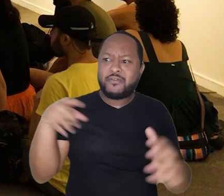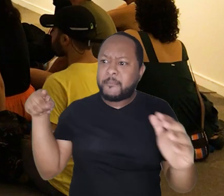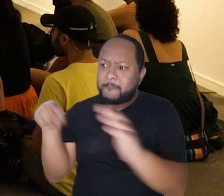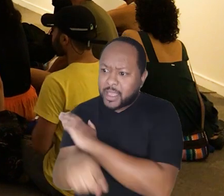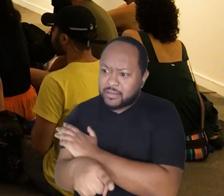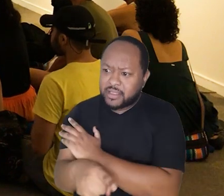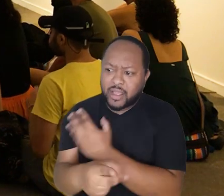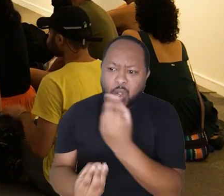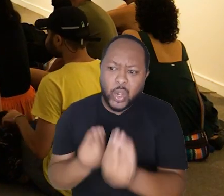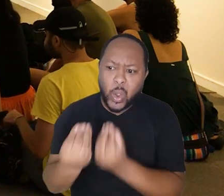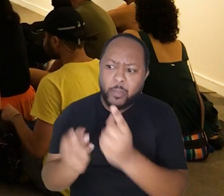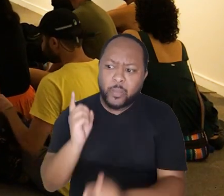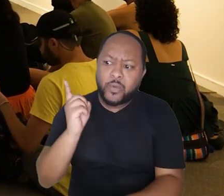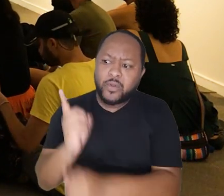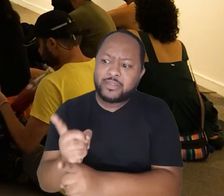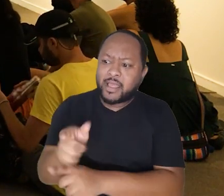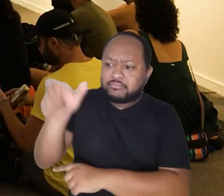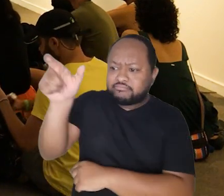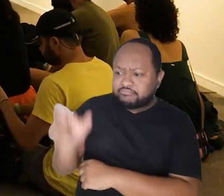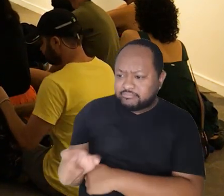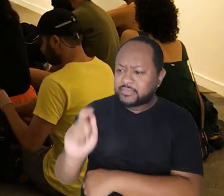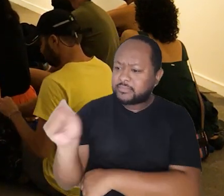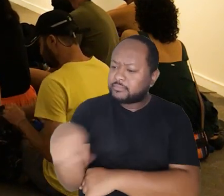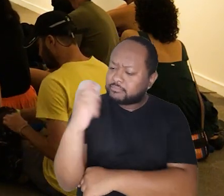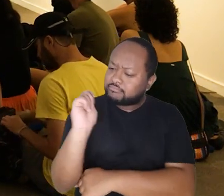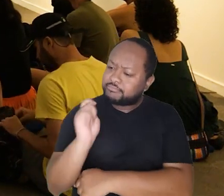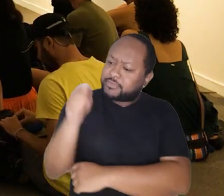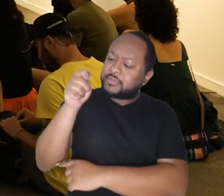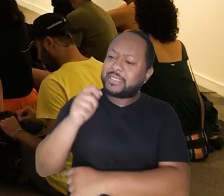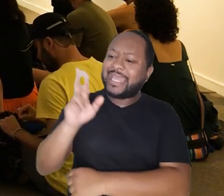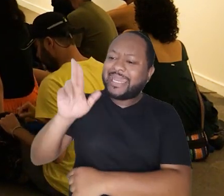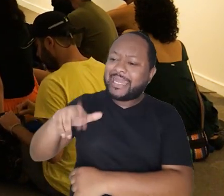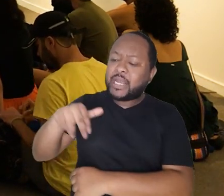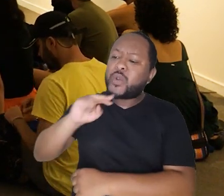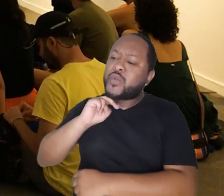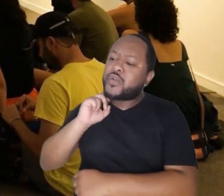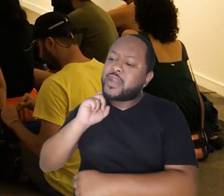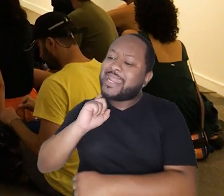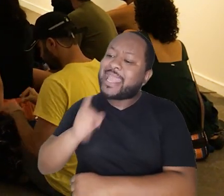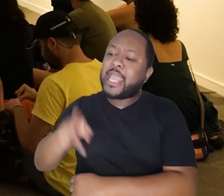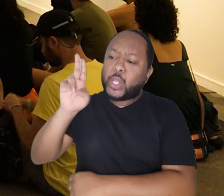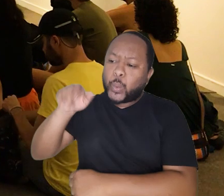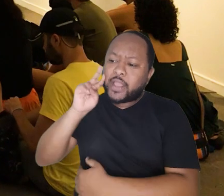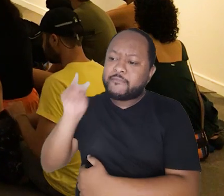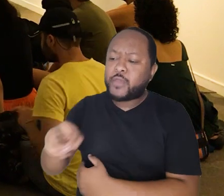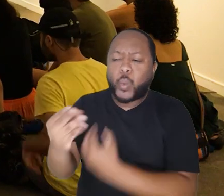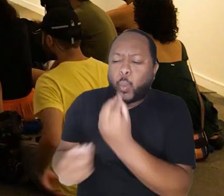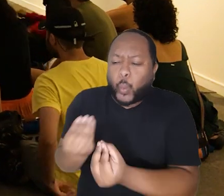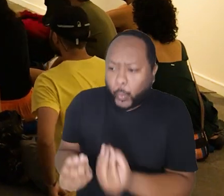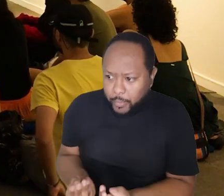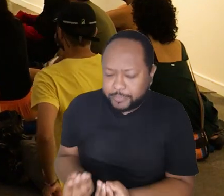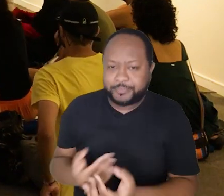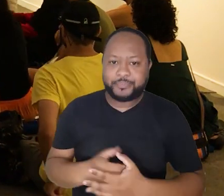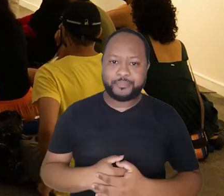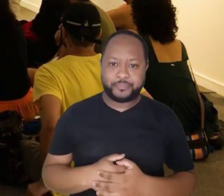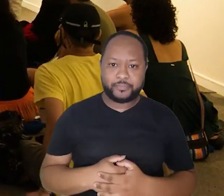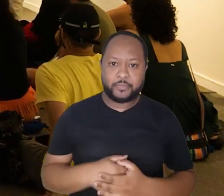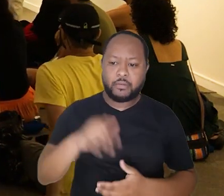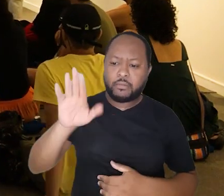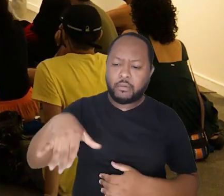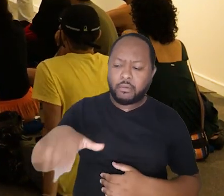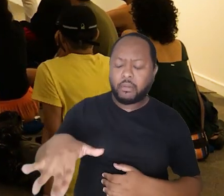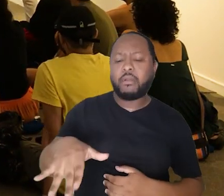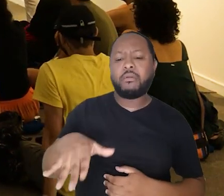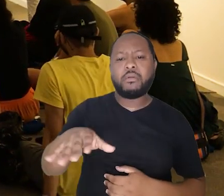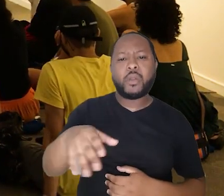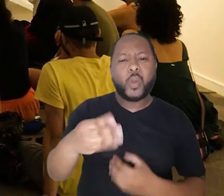para encontrar a fada que ninguém nunca viu? E aí então ele chegou em uma das pessoas mais velhas e mais sábias do povo e